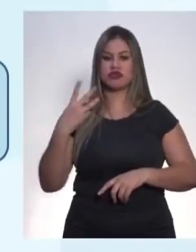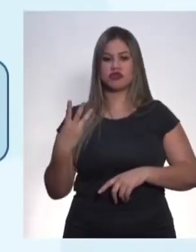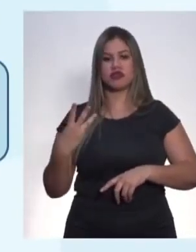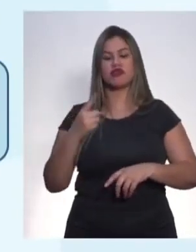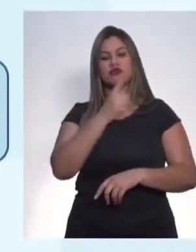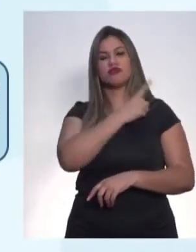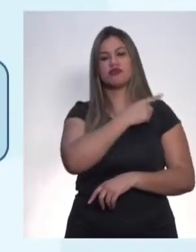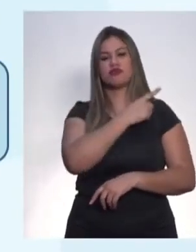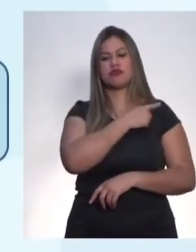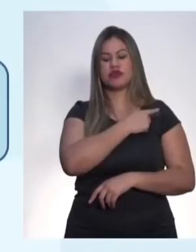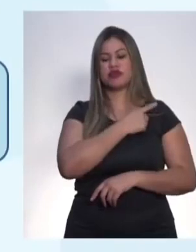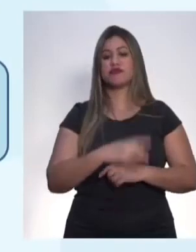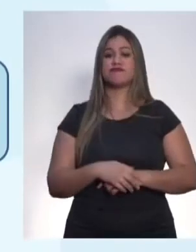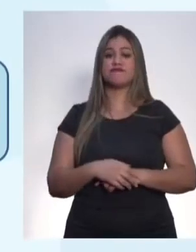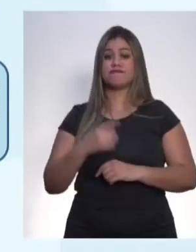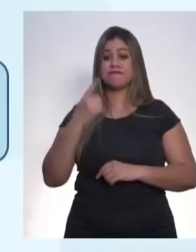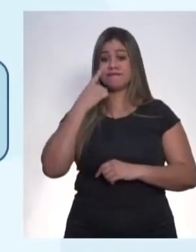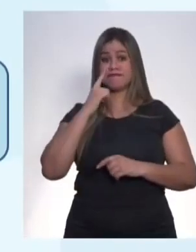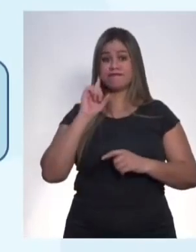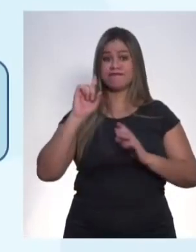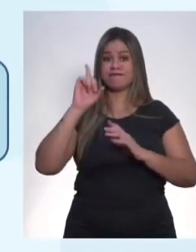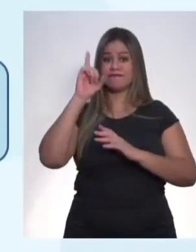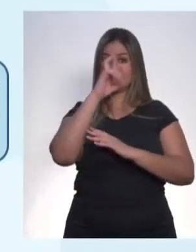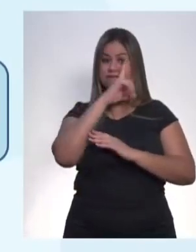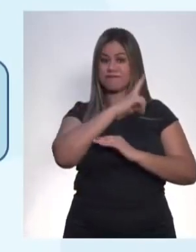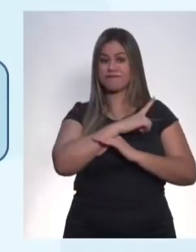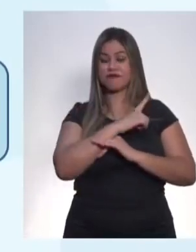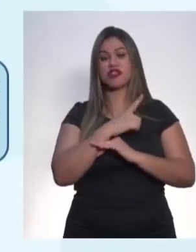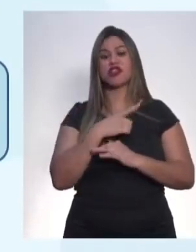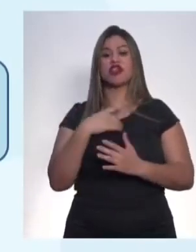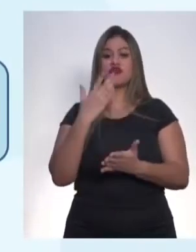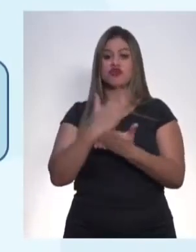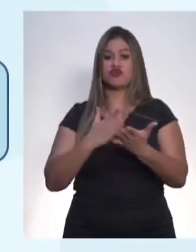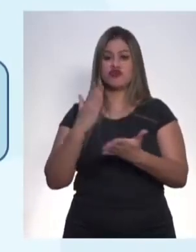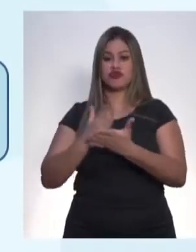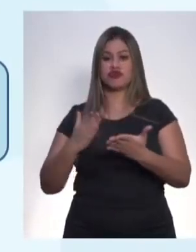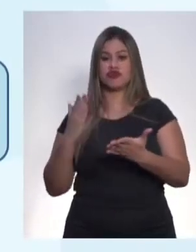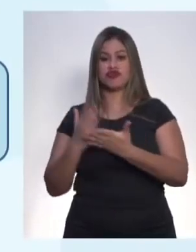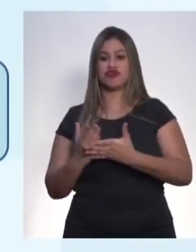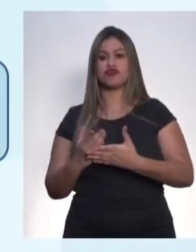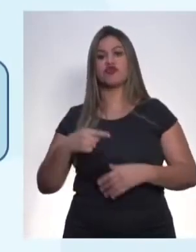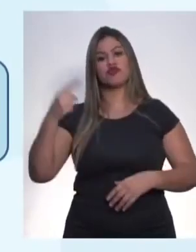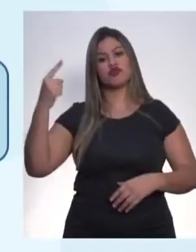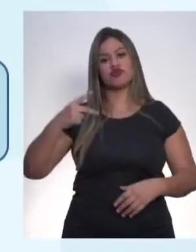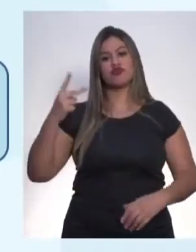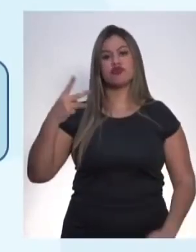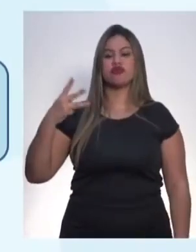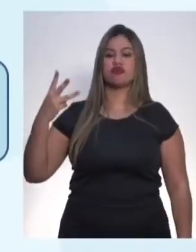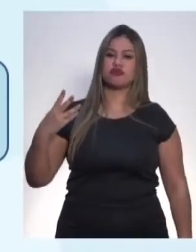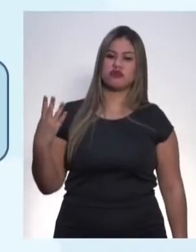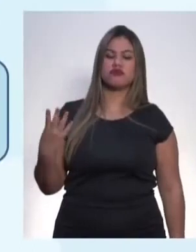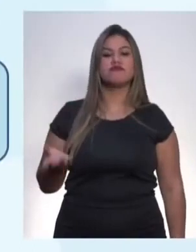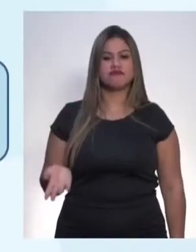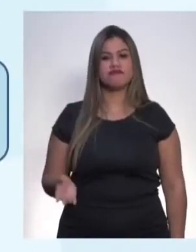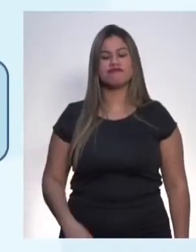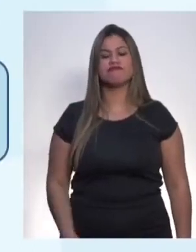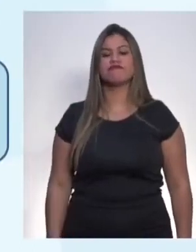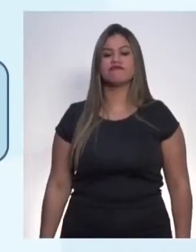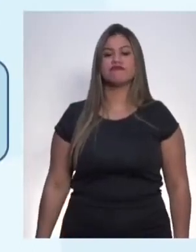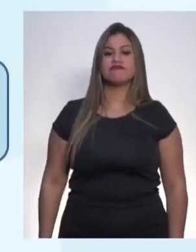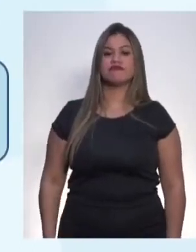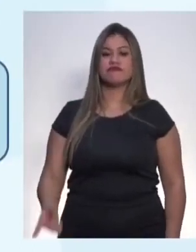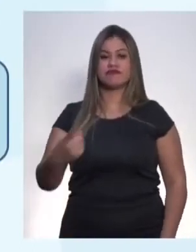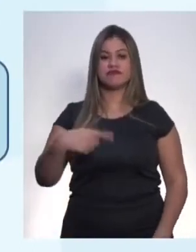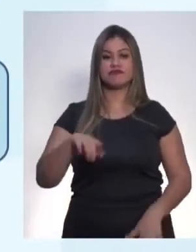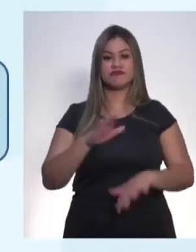médio. Como ela é uma atividade bem complexa, eu separei elas em partes. Então, parte 1, parte 2, parte 3 e assim por diante, para a